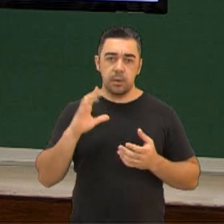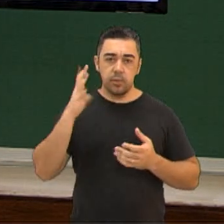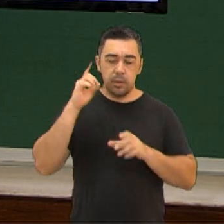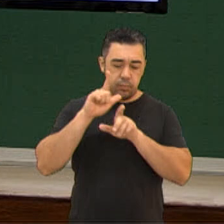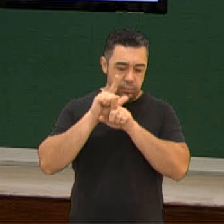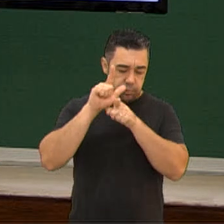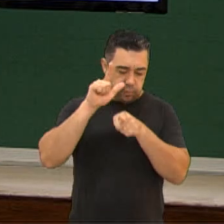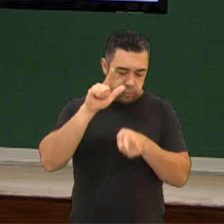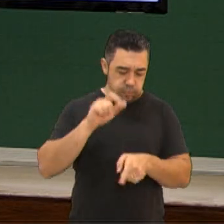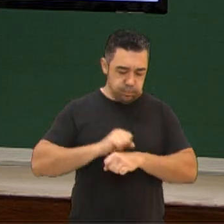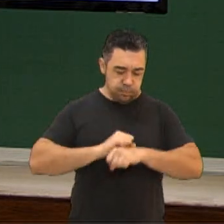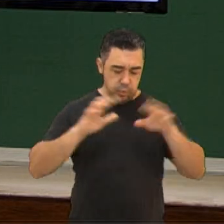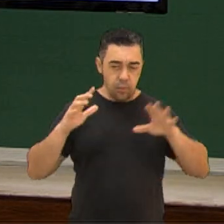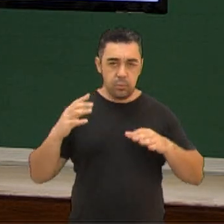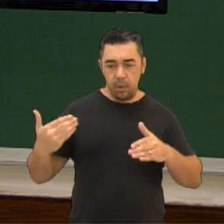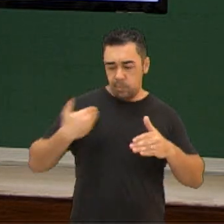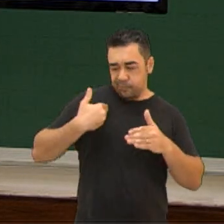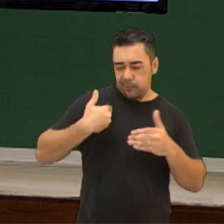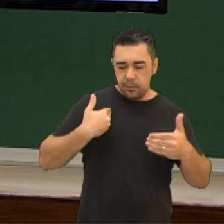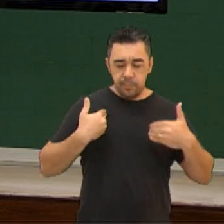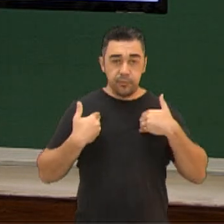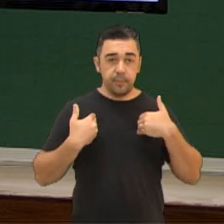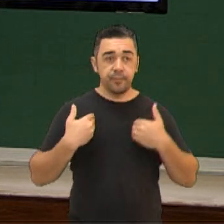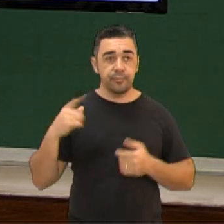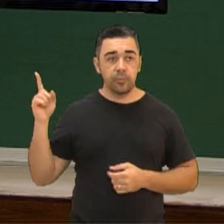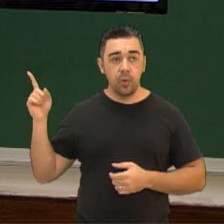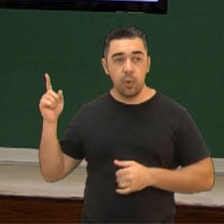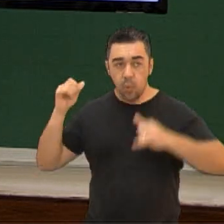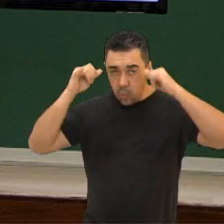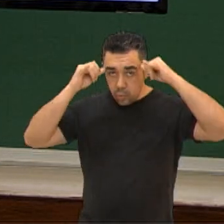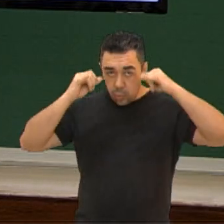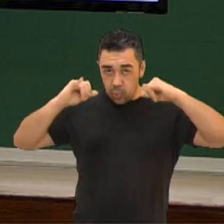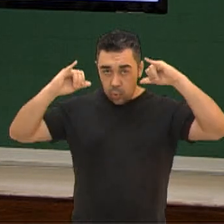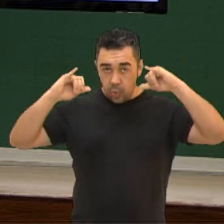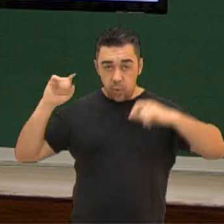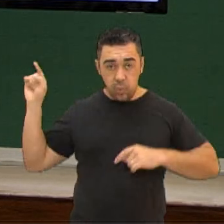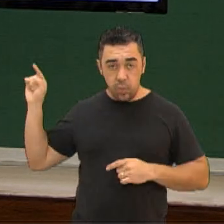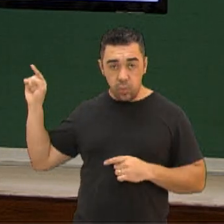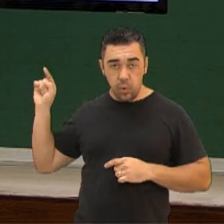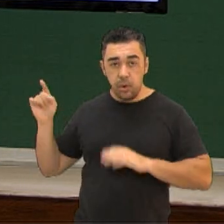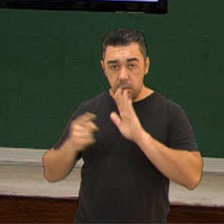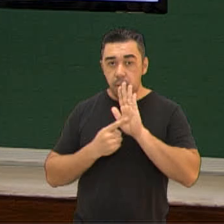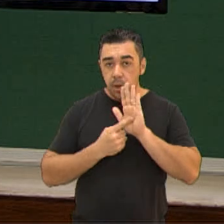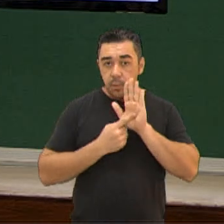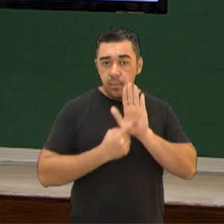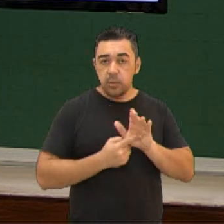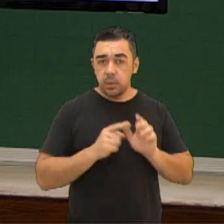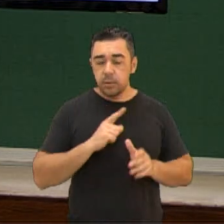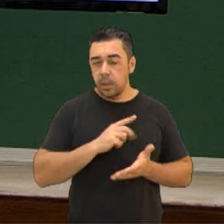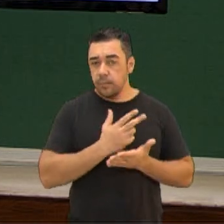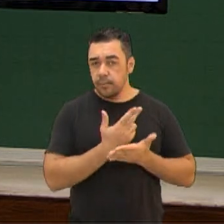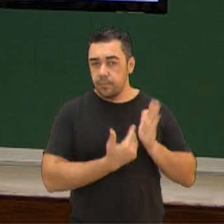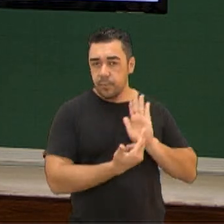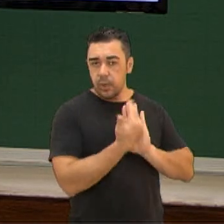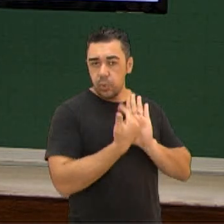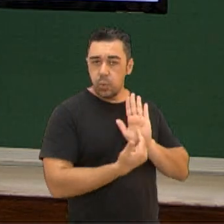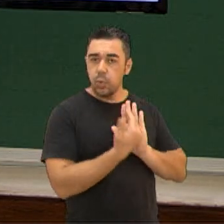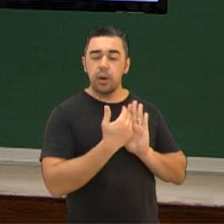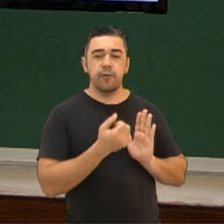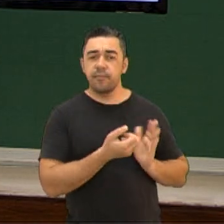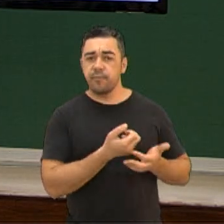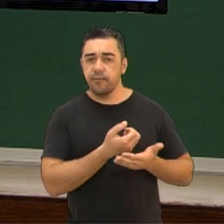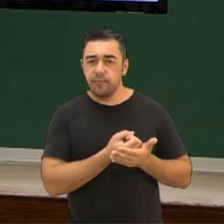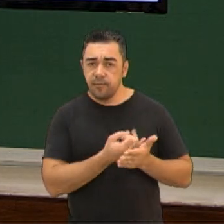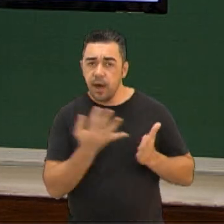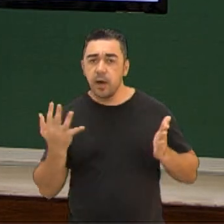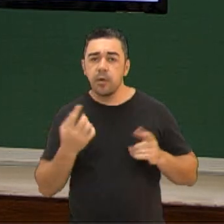assim. E o touro é um personagem que vai aparecer em muitas pinturas do Picasso, não só nessa daqui. Várias obras dele